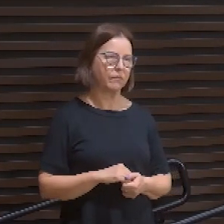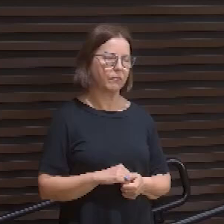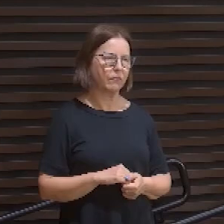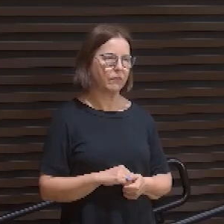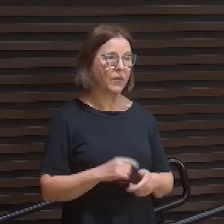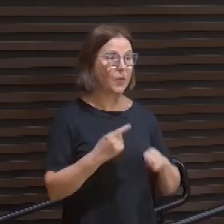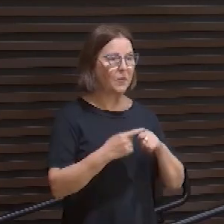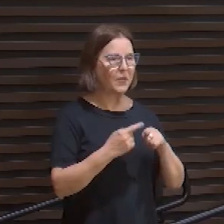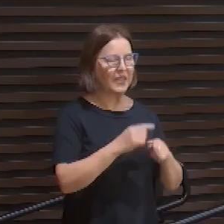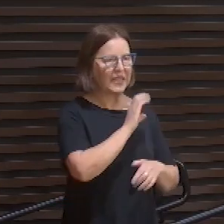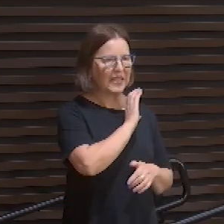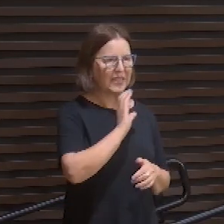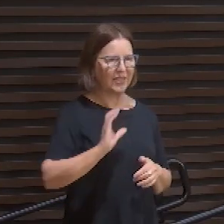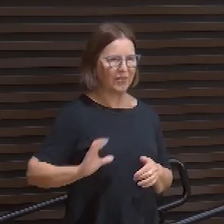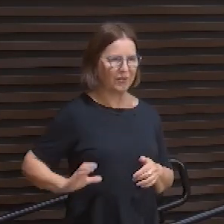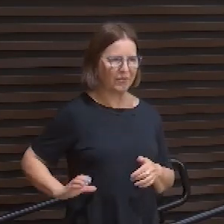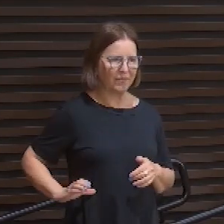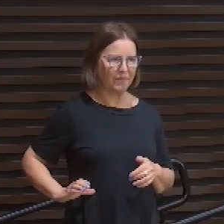Porque Cristo